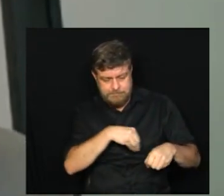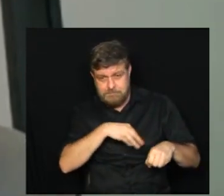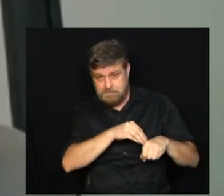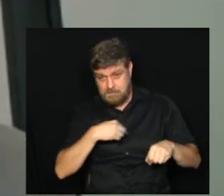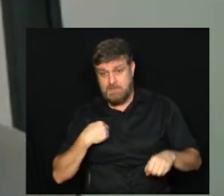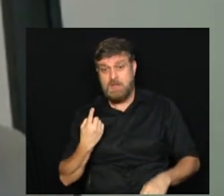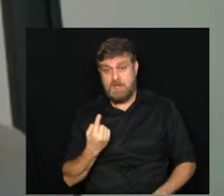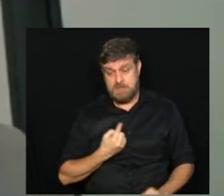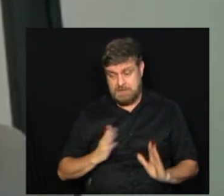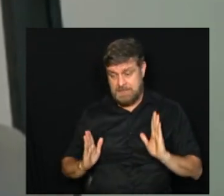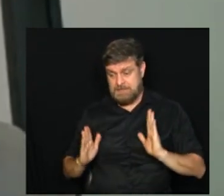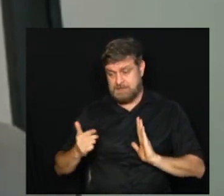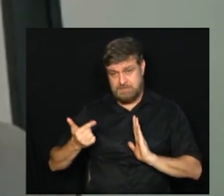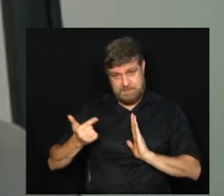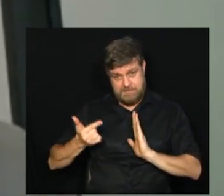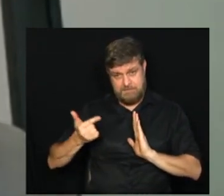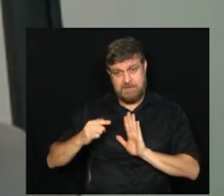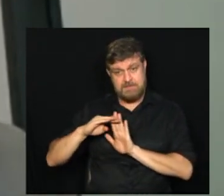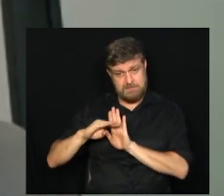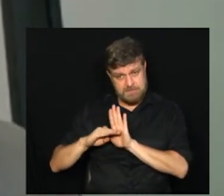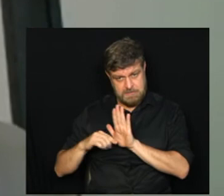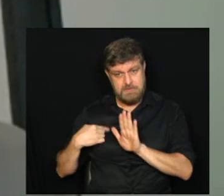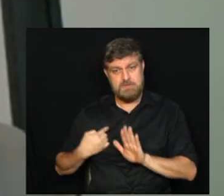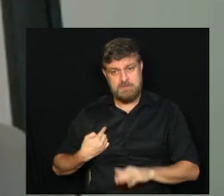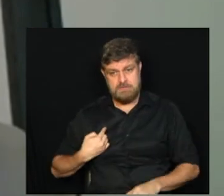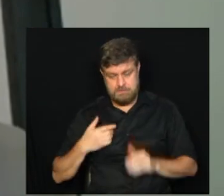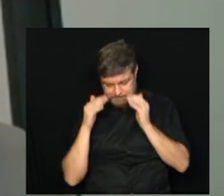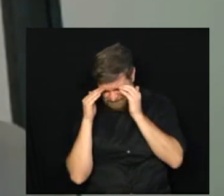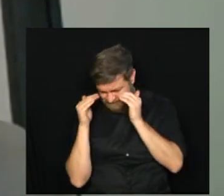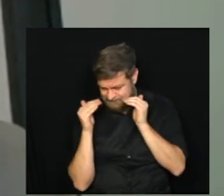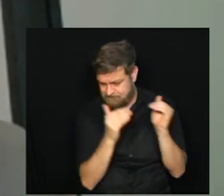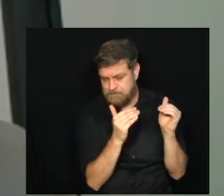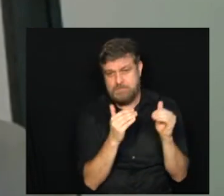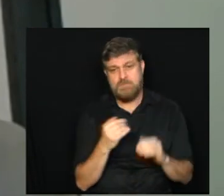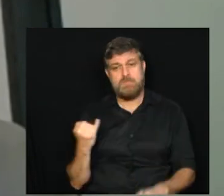do projeto. É importante essa